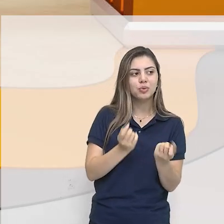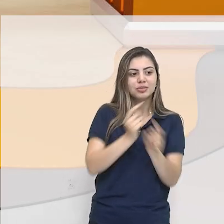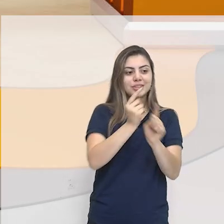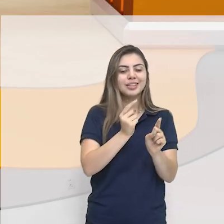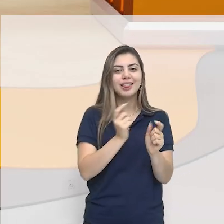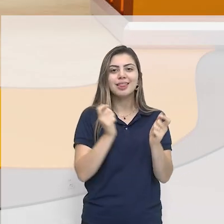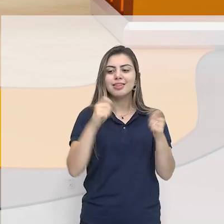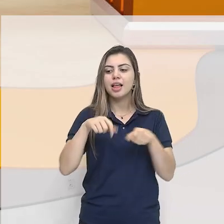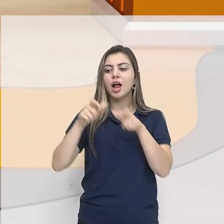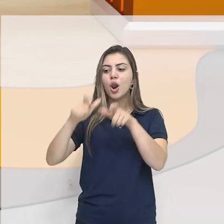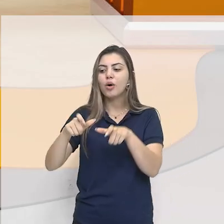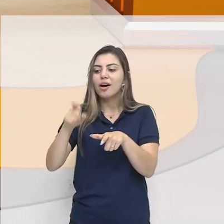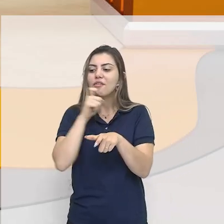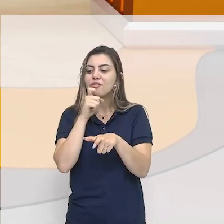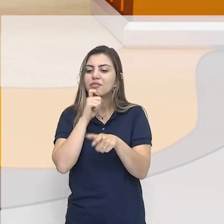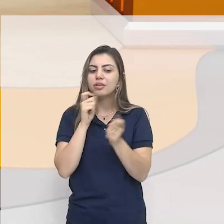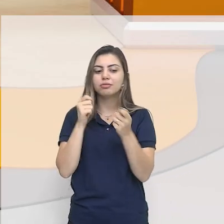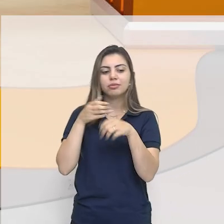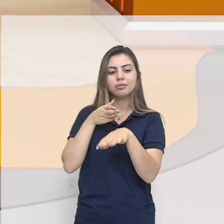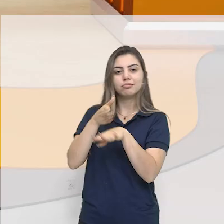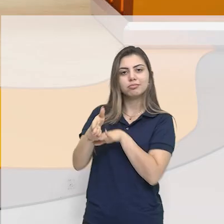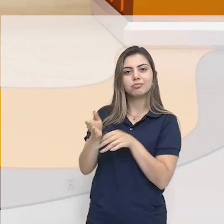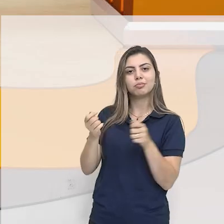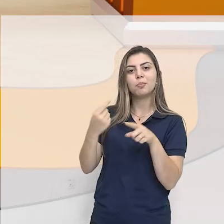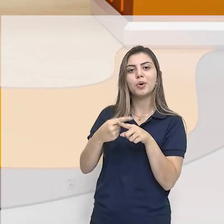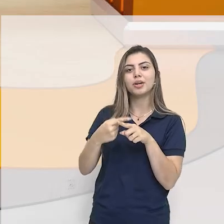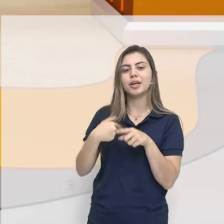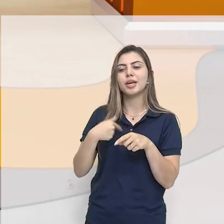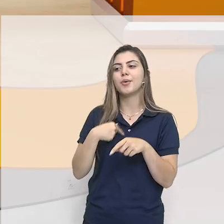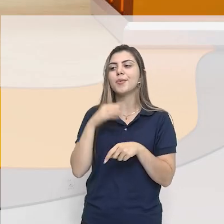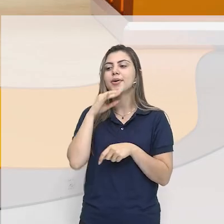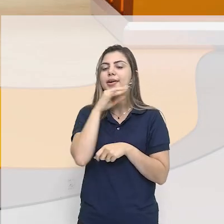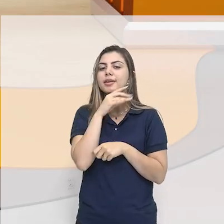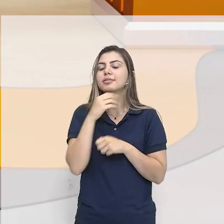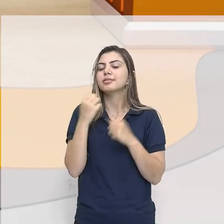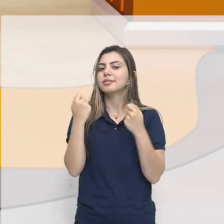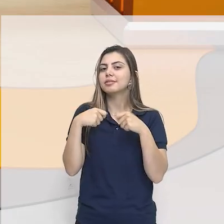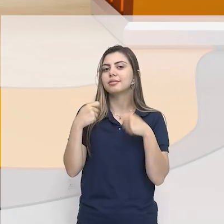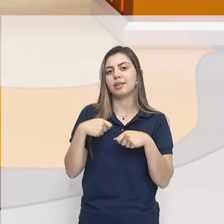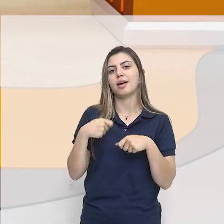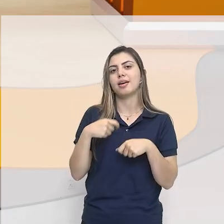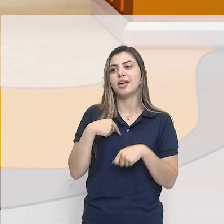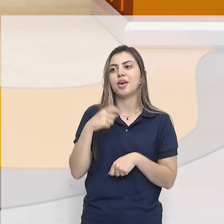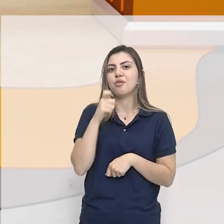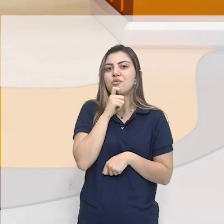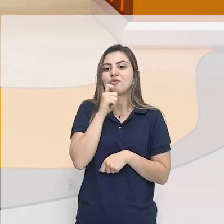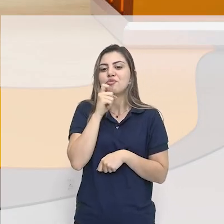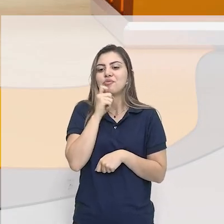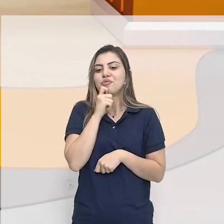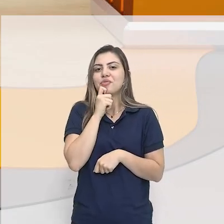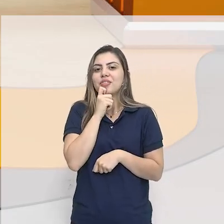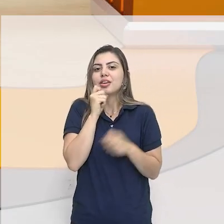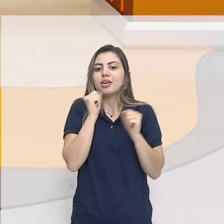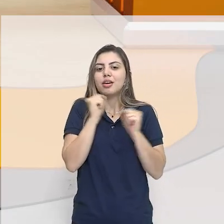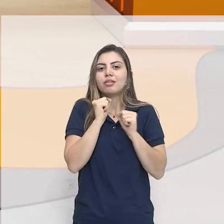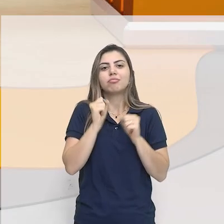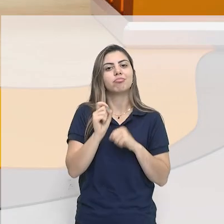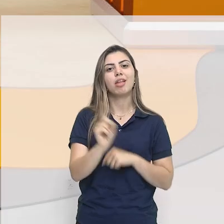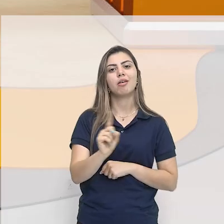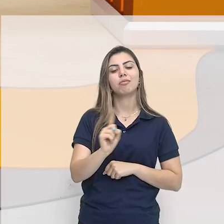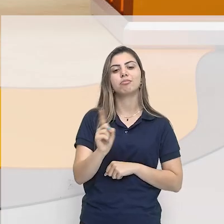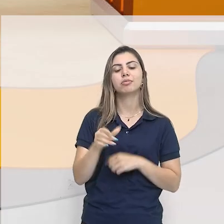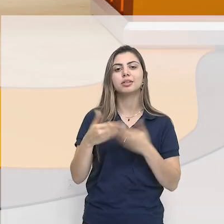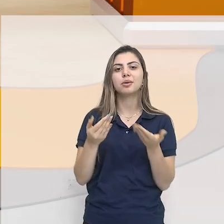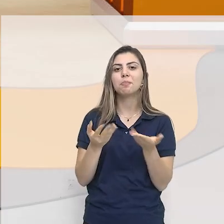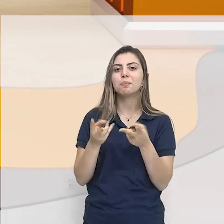aonde? Mais geladas. Por quê? Porque eu vou conseguir, então, ficar quentinho. Eu não vou morrer de frio. Tá? Então, a partir do